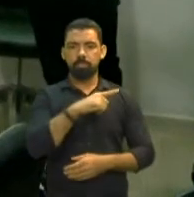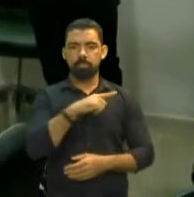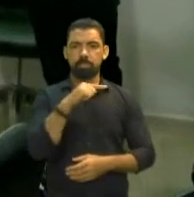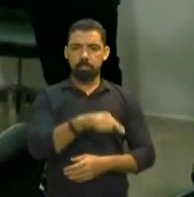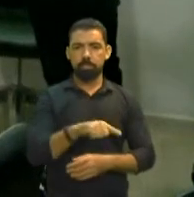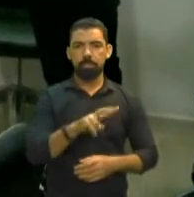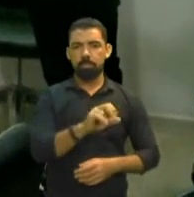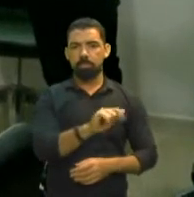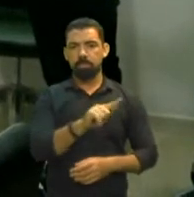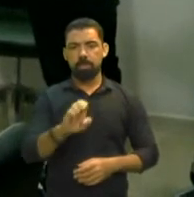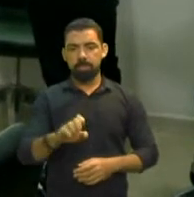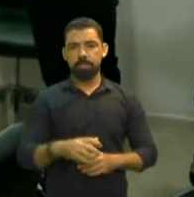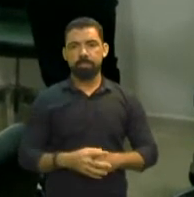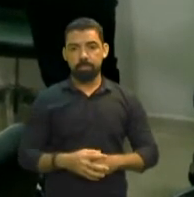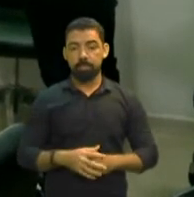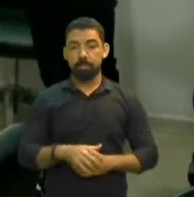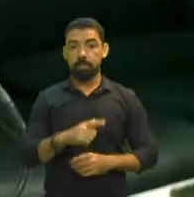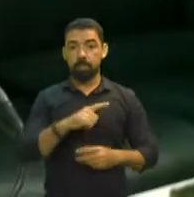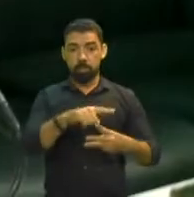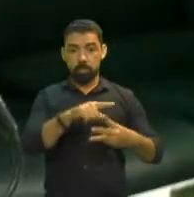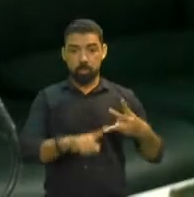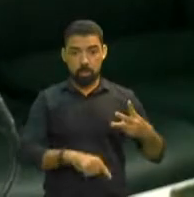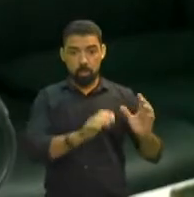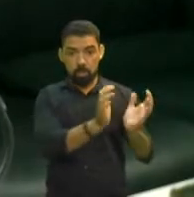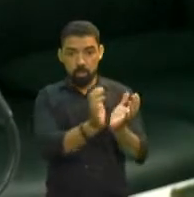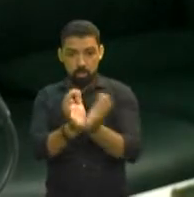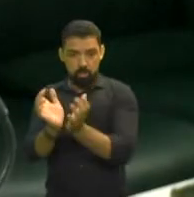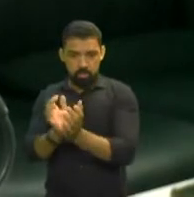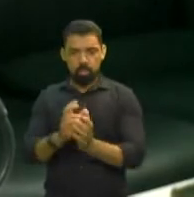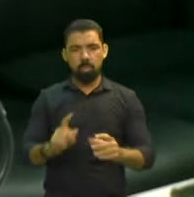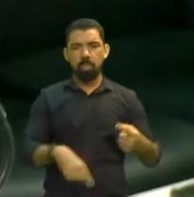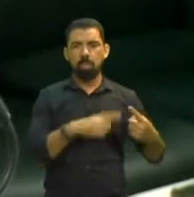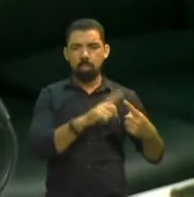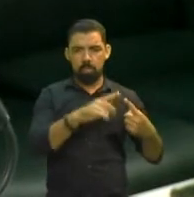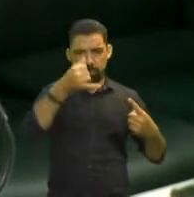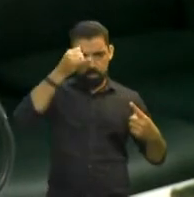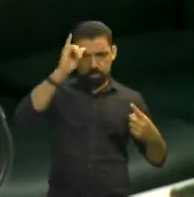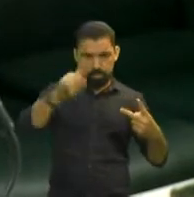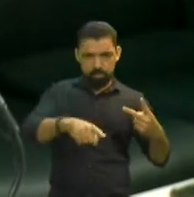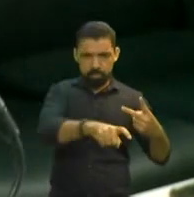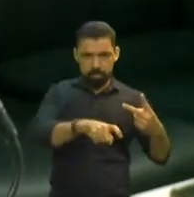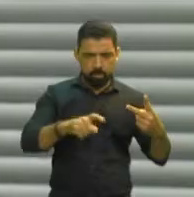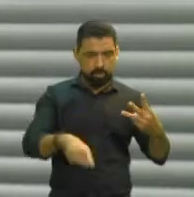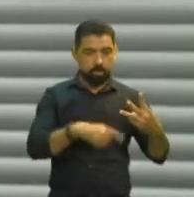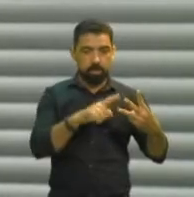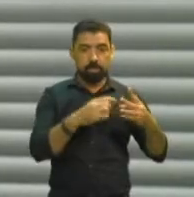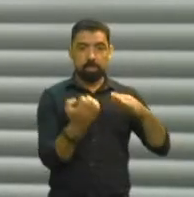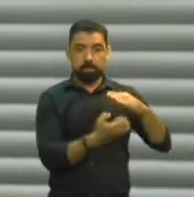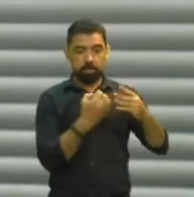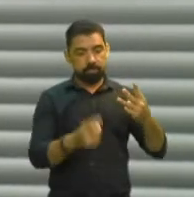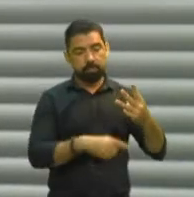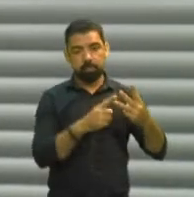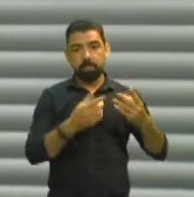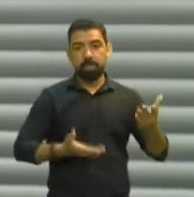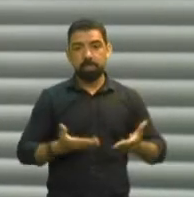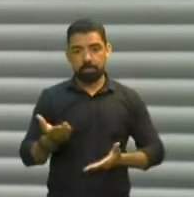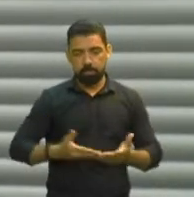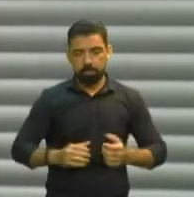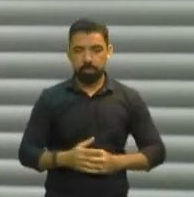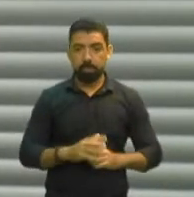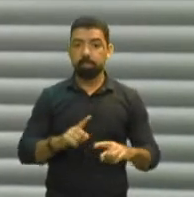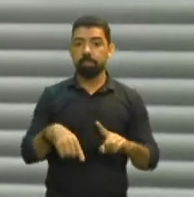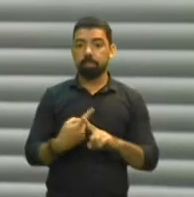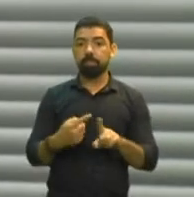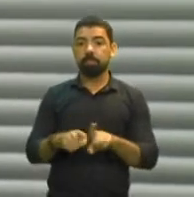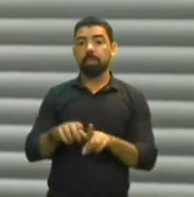grandes setores de atividade econômica no Ceará: agropecuária, indústria e serviços. Além da administração,